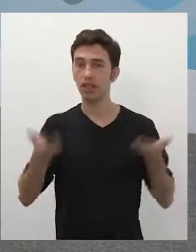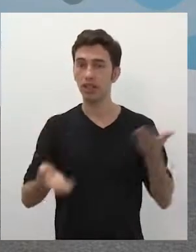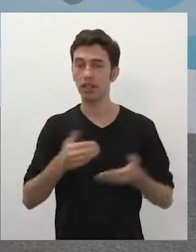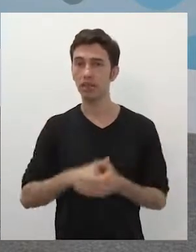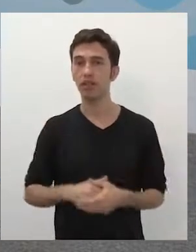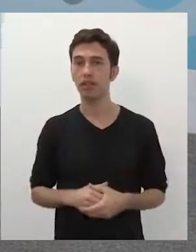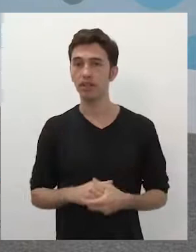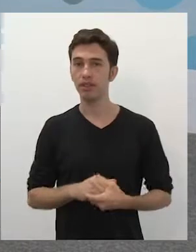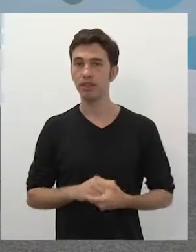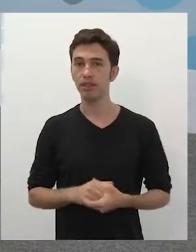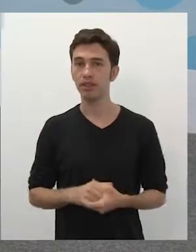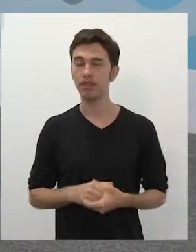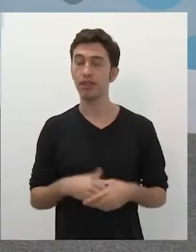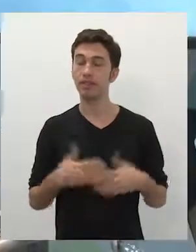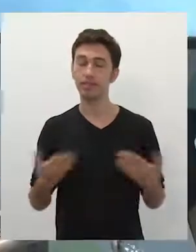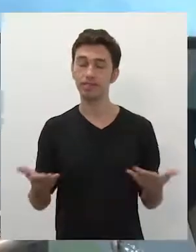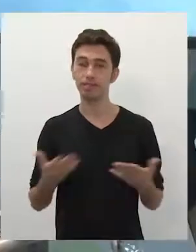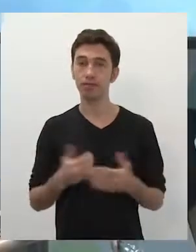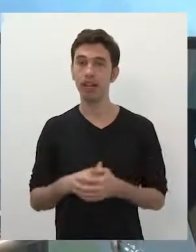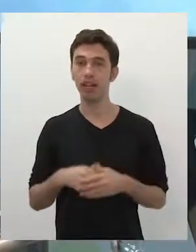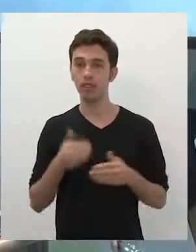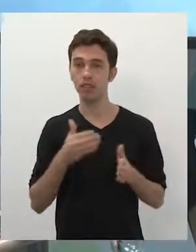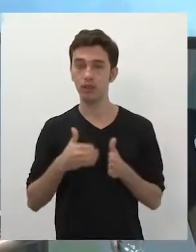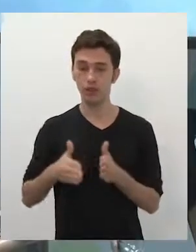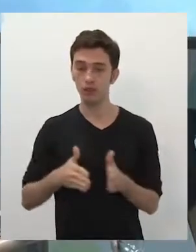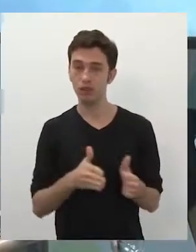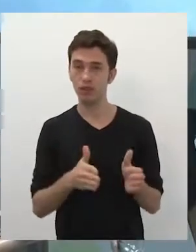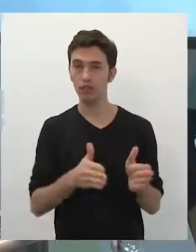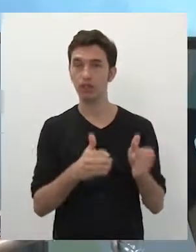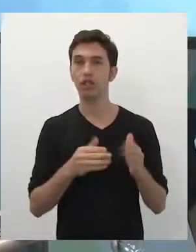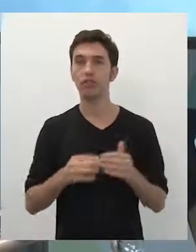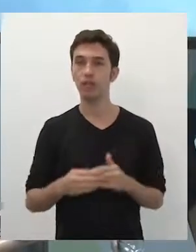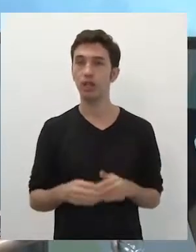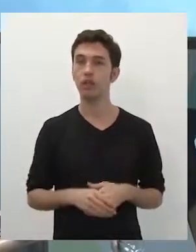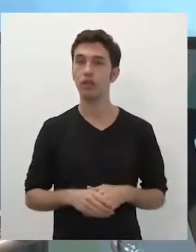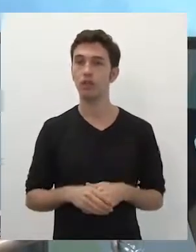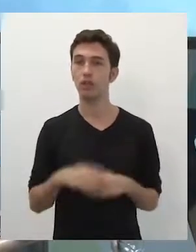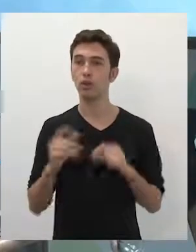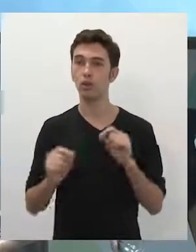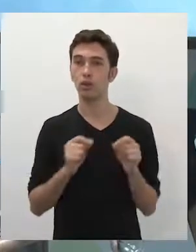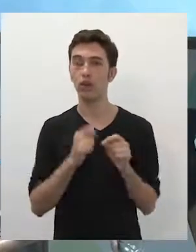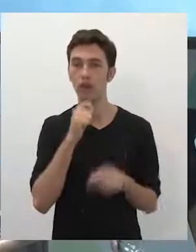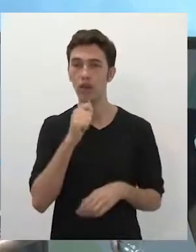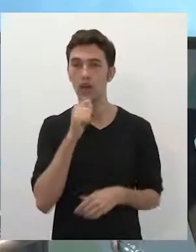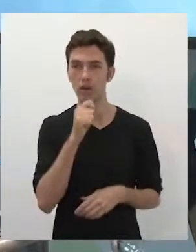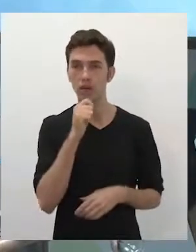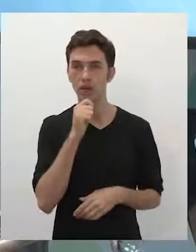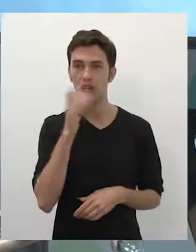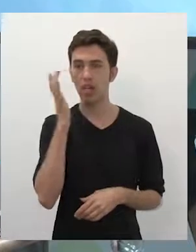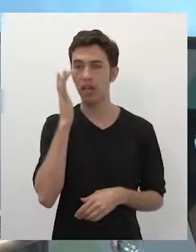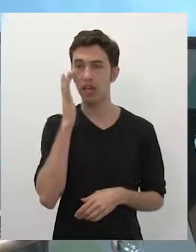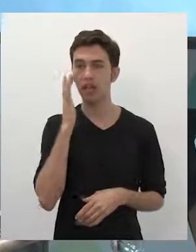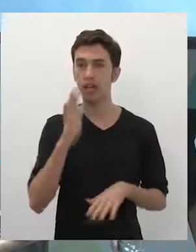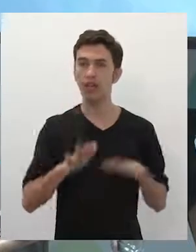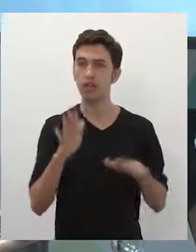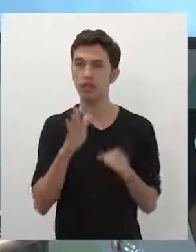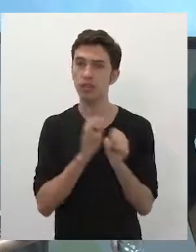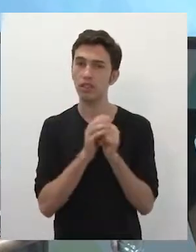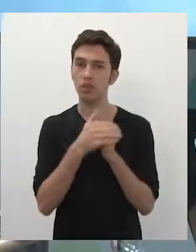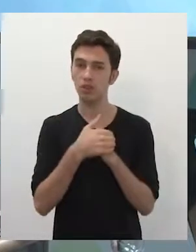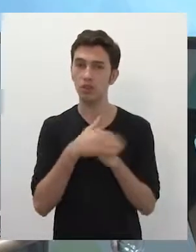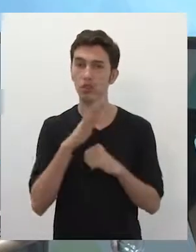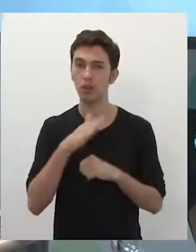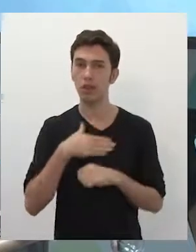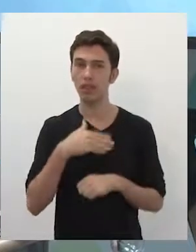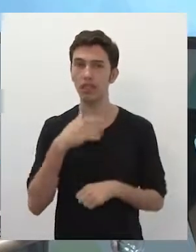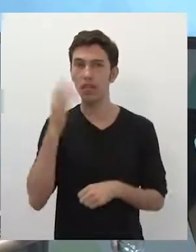informações e, querendo ou não, a gente vai ter um direcionamento do que esse repórter acha, né? Mesmo que seja implícito, né? O que ele pensa?